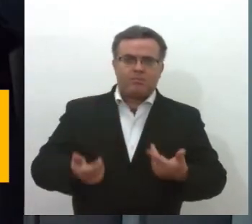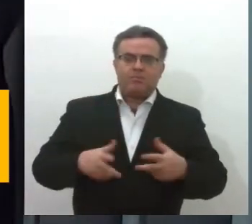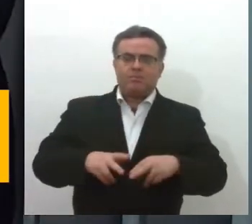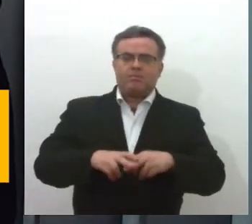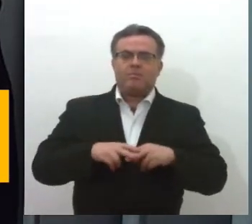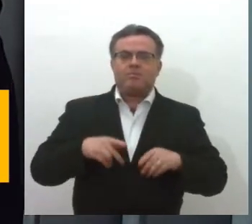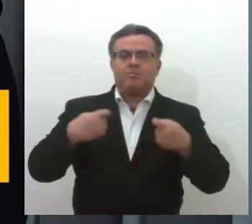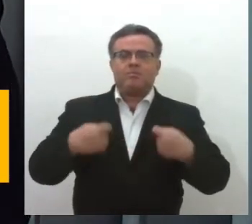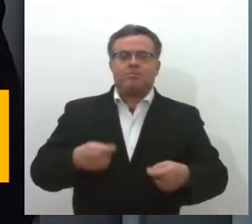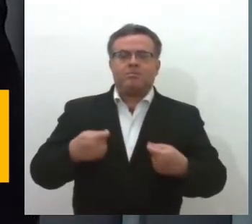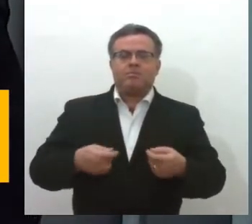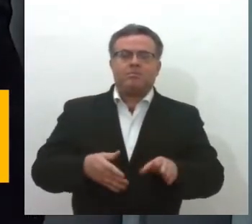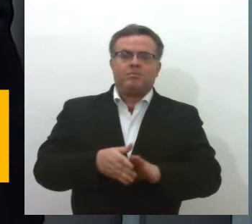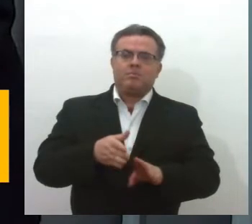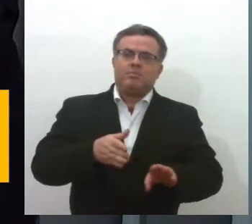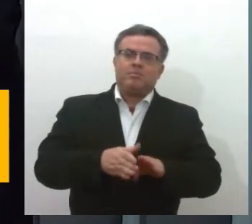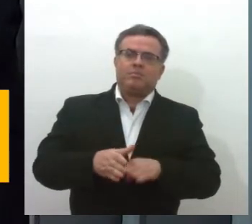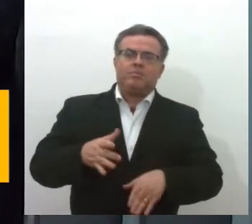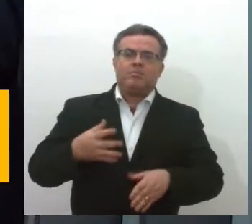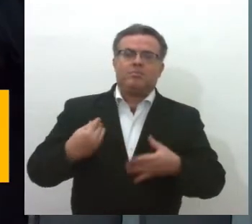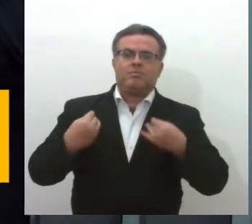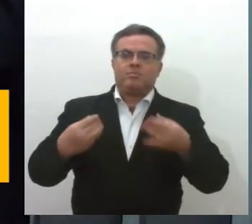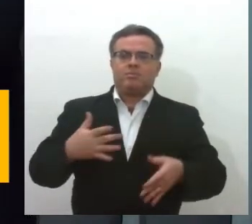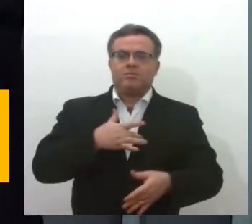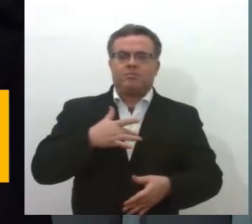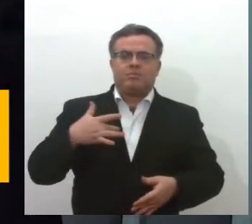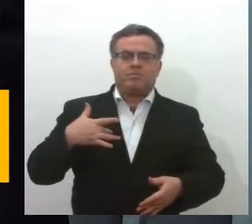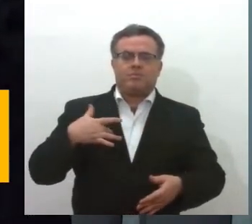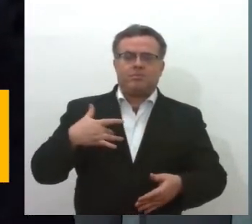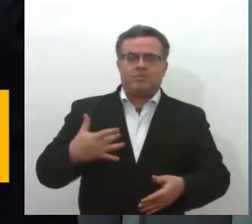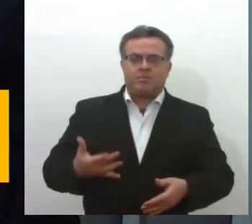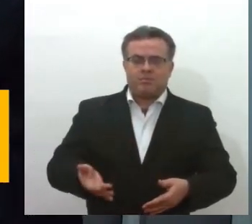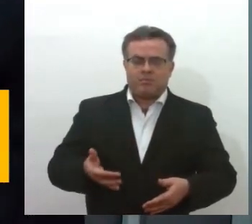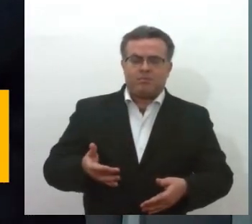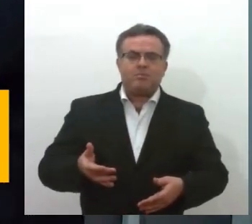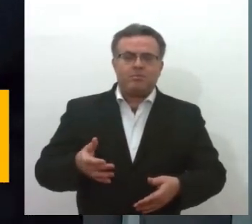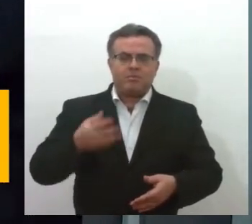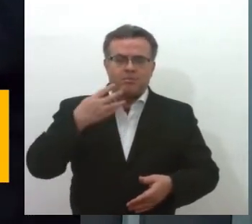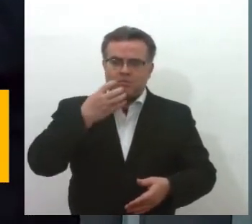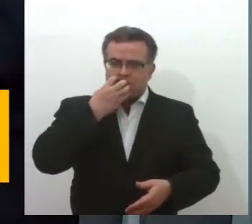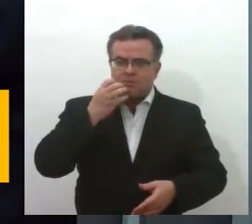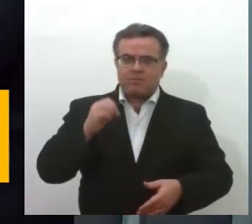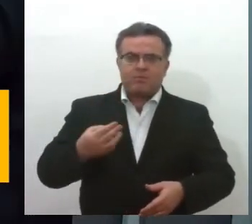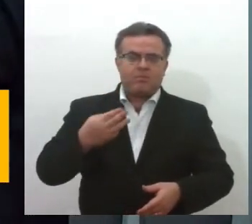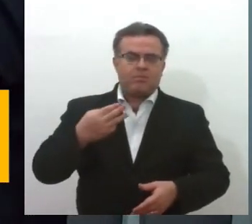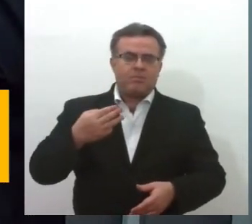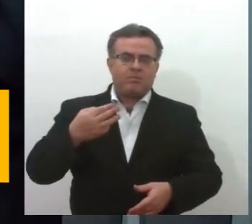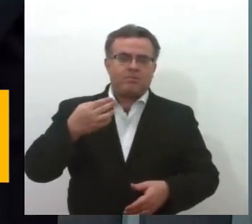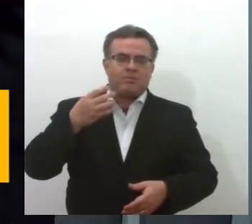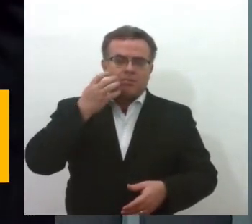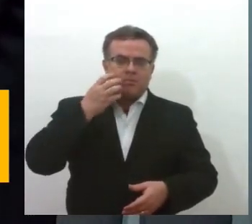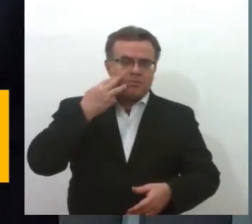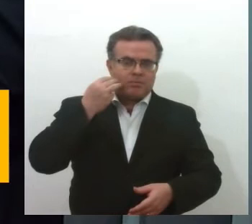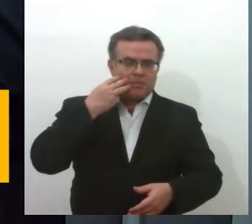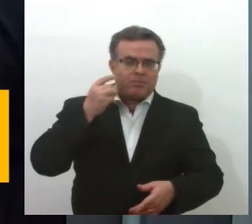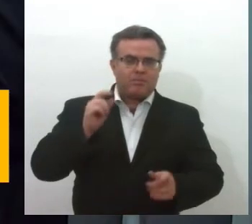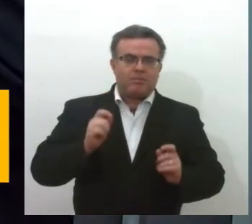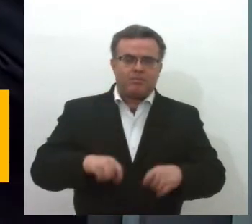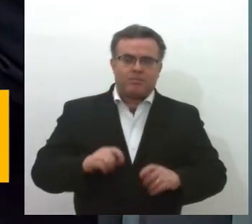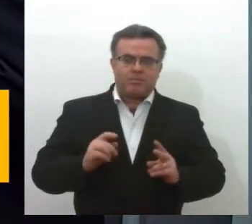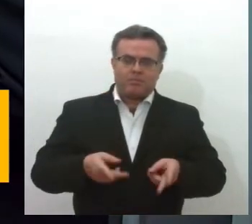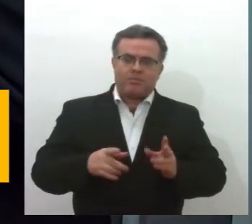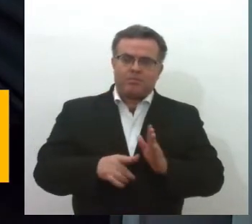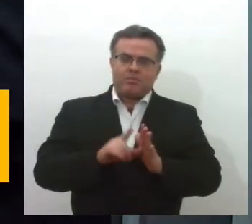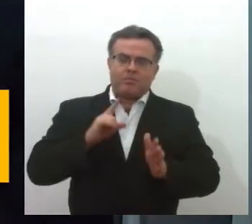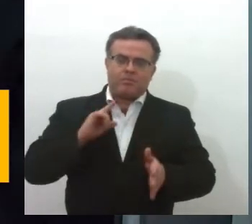precisa promover ali qualidade de bem-estar, né? Qualidade de vida para aquele animal também. Essa consciência, esse pensamento deve existir antes mesmo de tomar